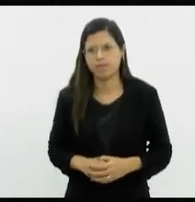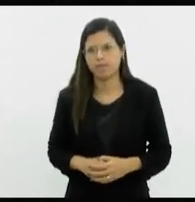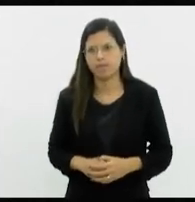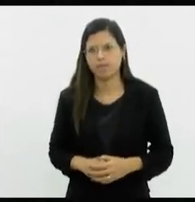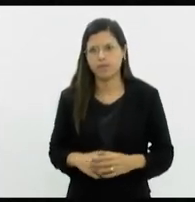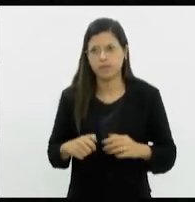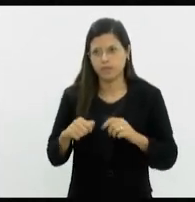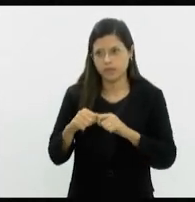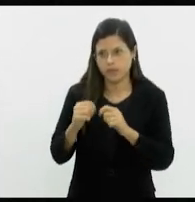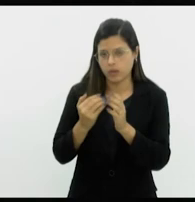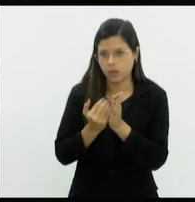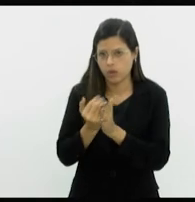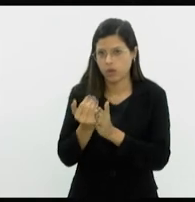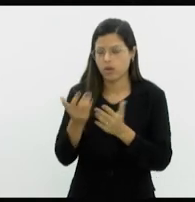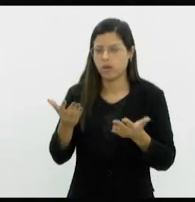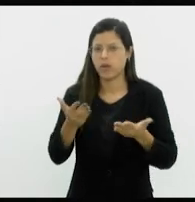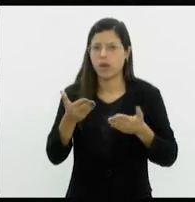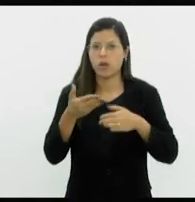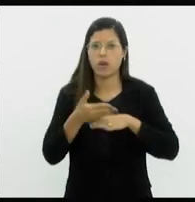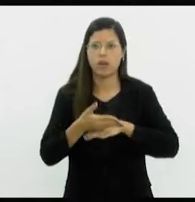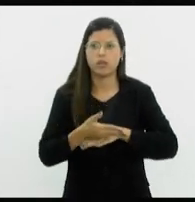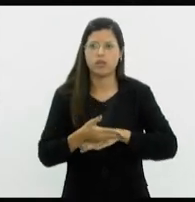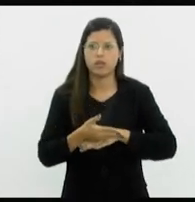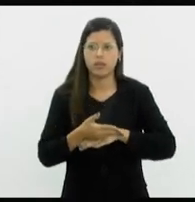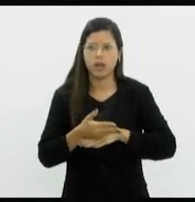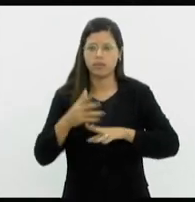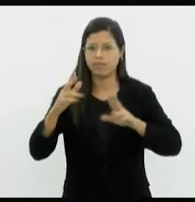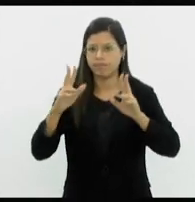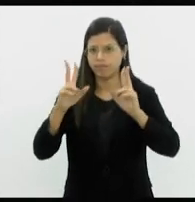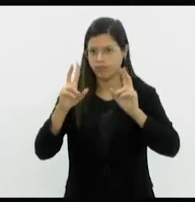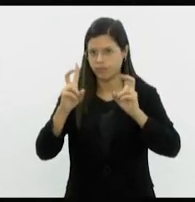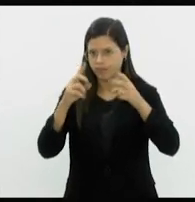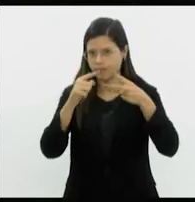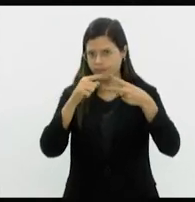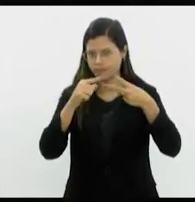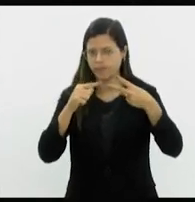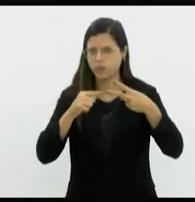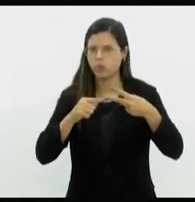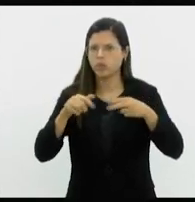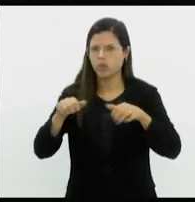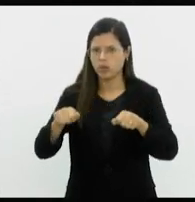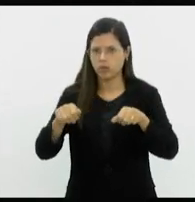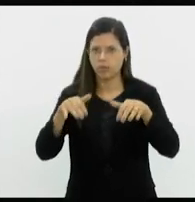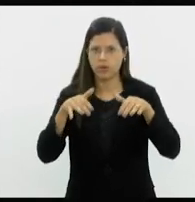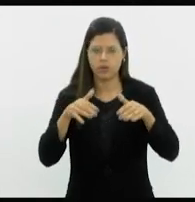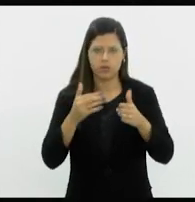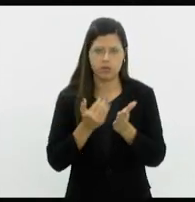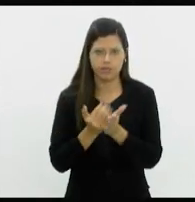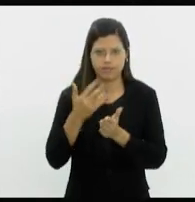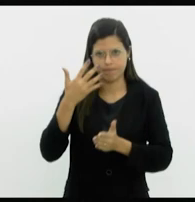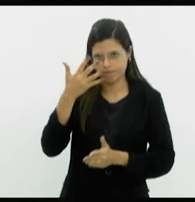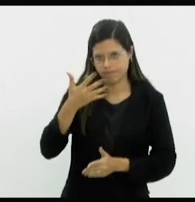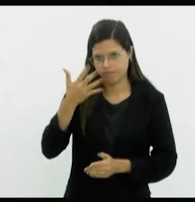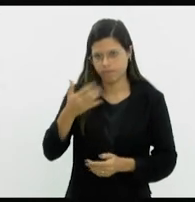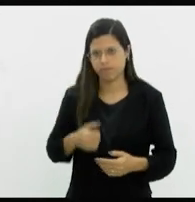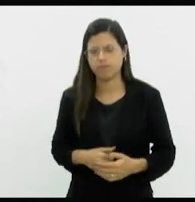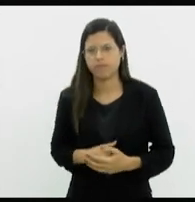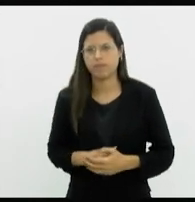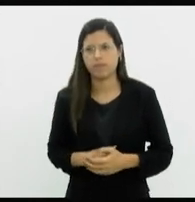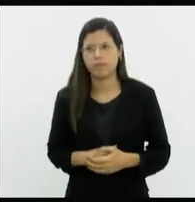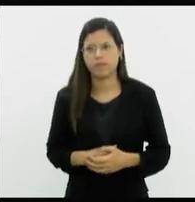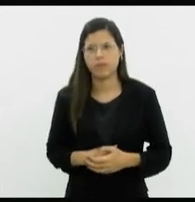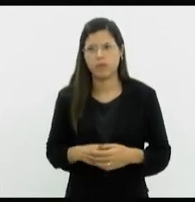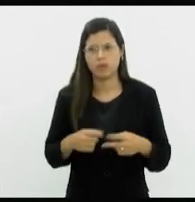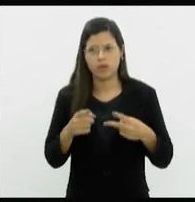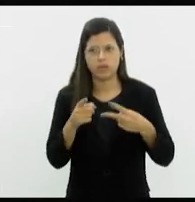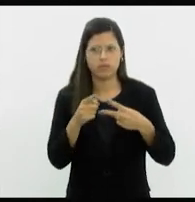Fazendo essa introdução, eu quero aqui entrar nos dois temas que me trazem a essa tribuna, nesse expediente inicial. O